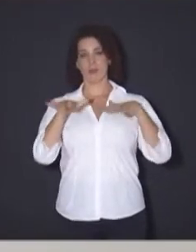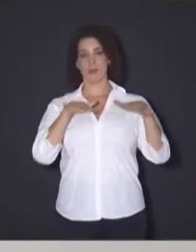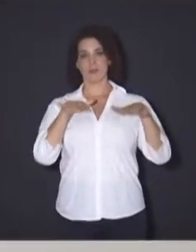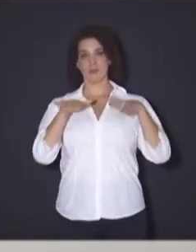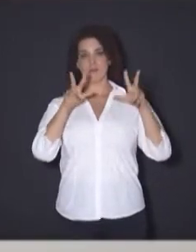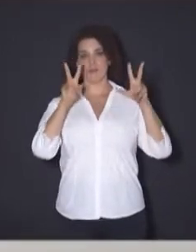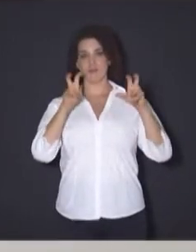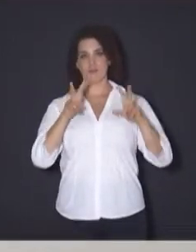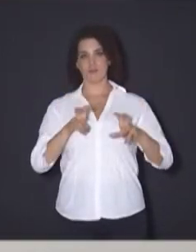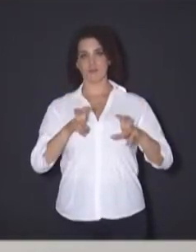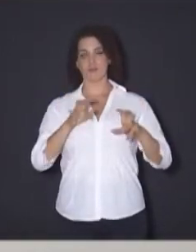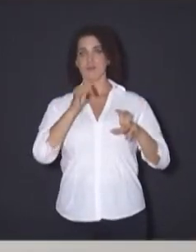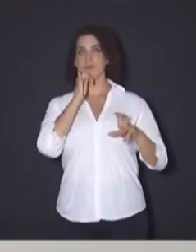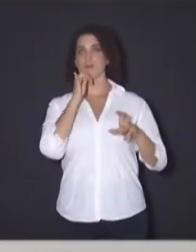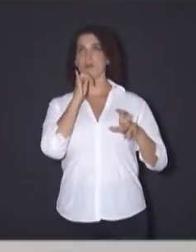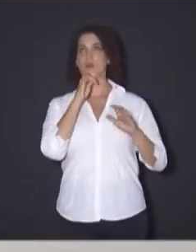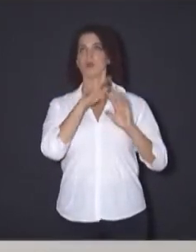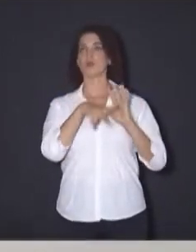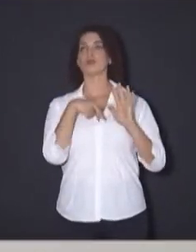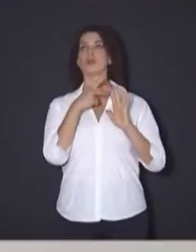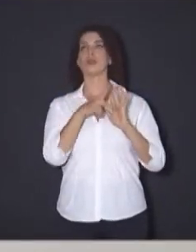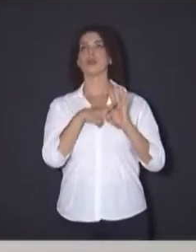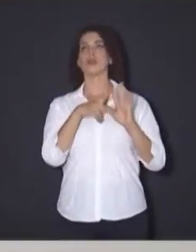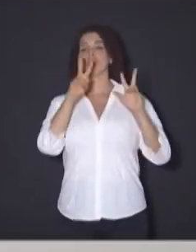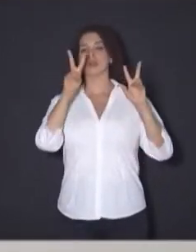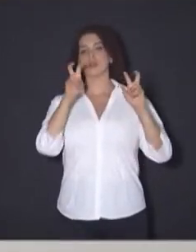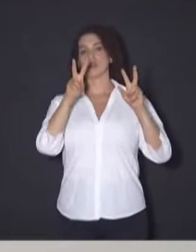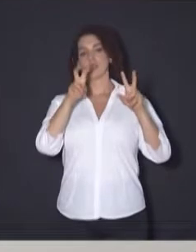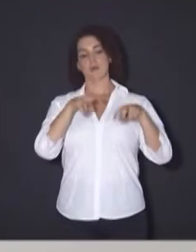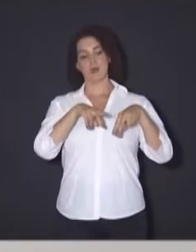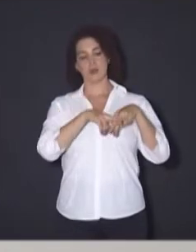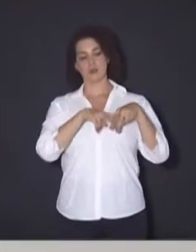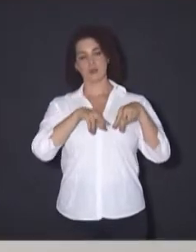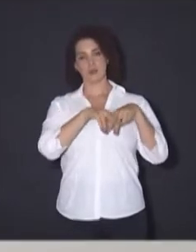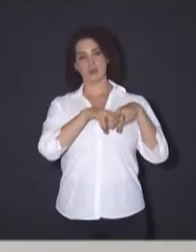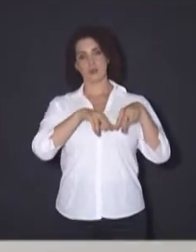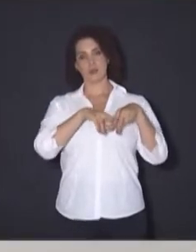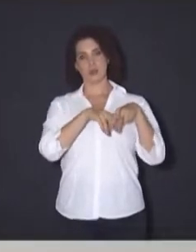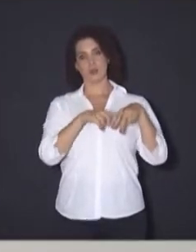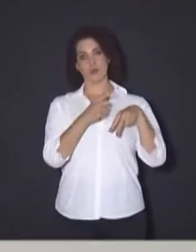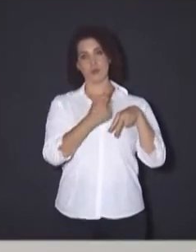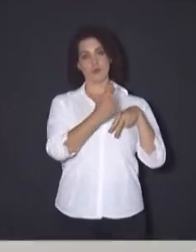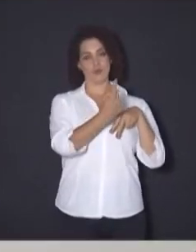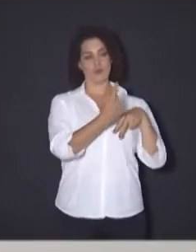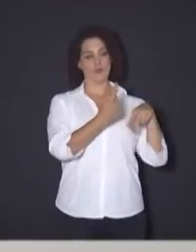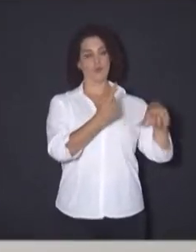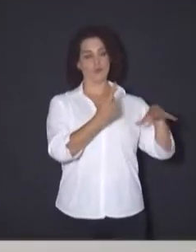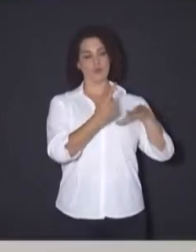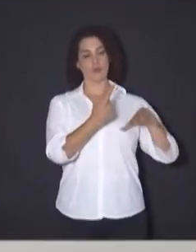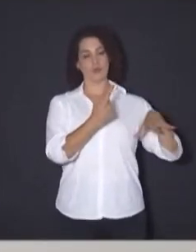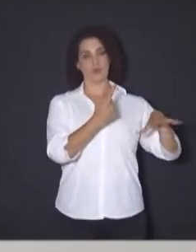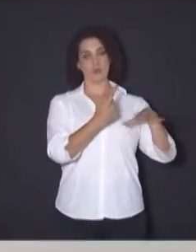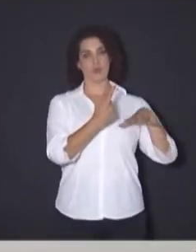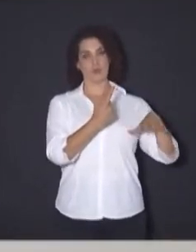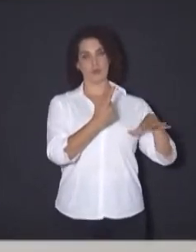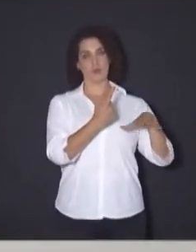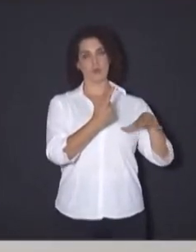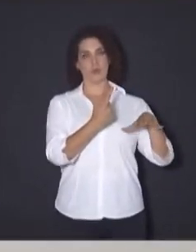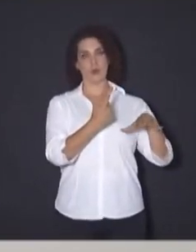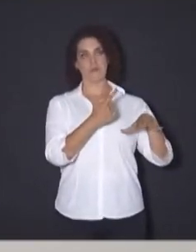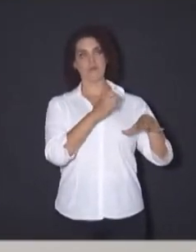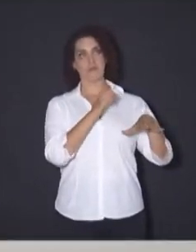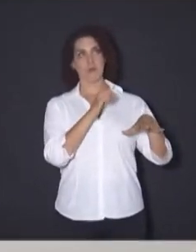pauta de de gênero em um território pode ter um em uma fase